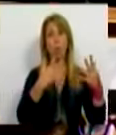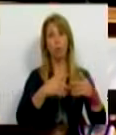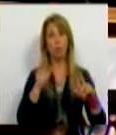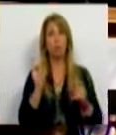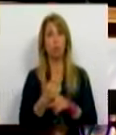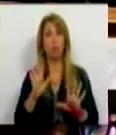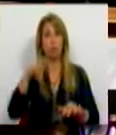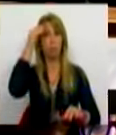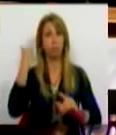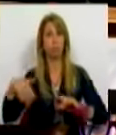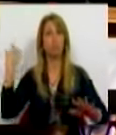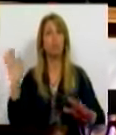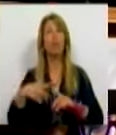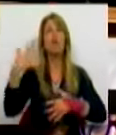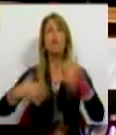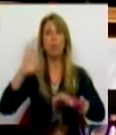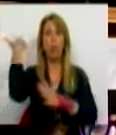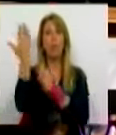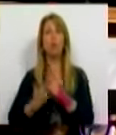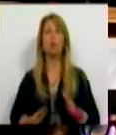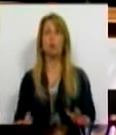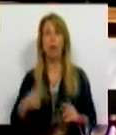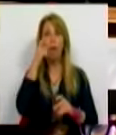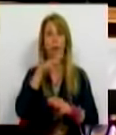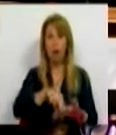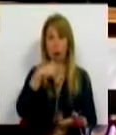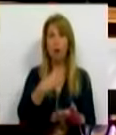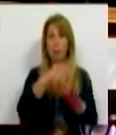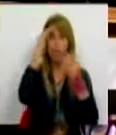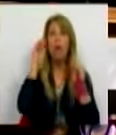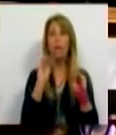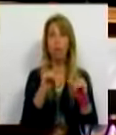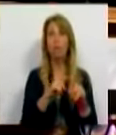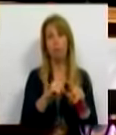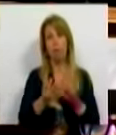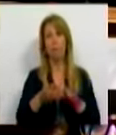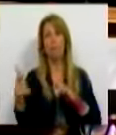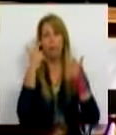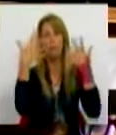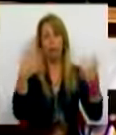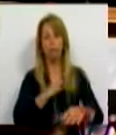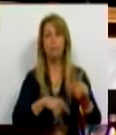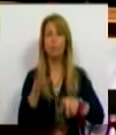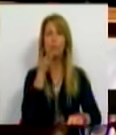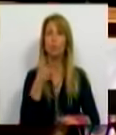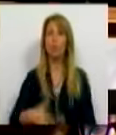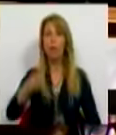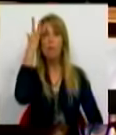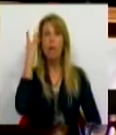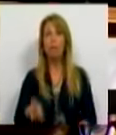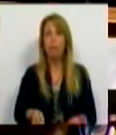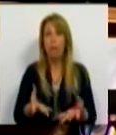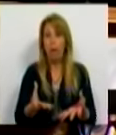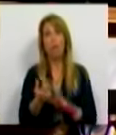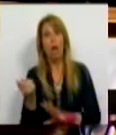Constitucional. Quem reprovou na educação foi a direita, senhores deputados. Facilitismo foi a política do anterior